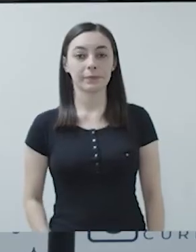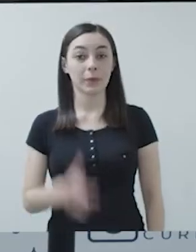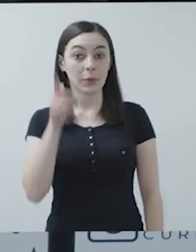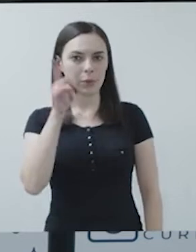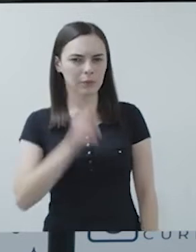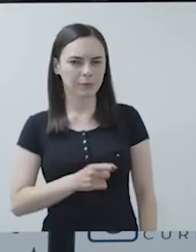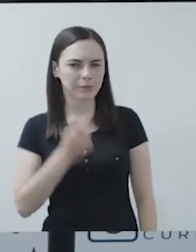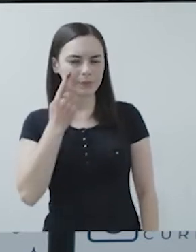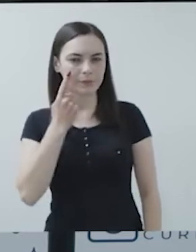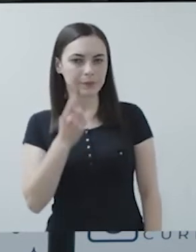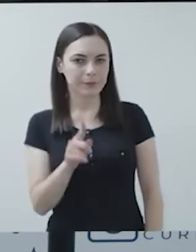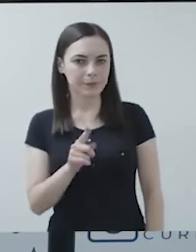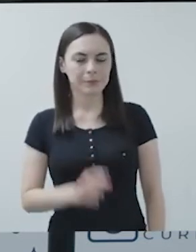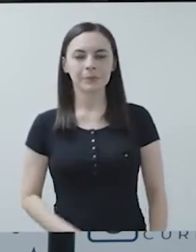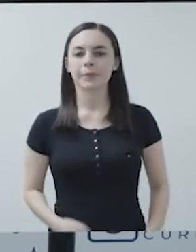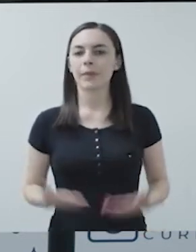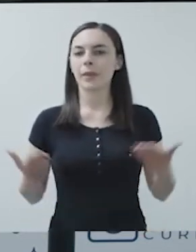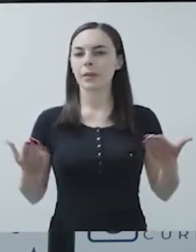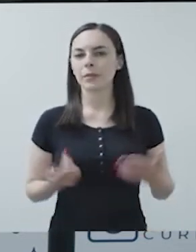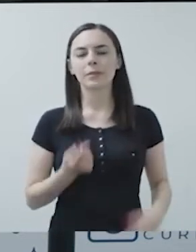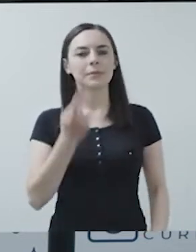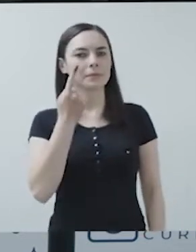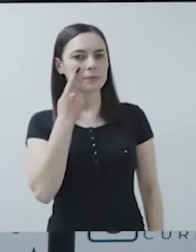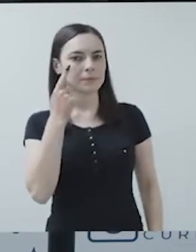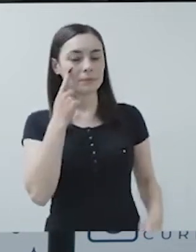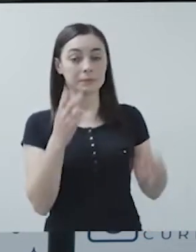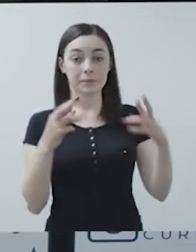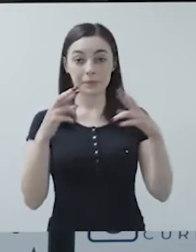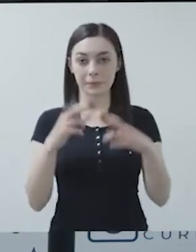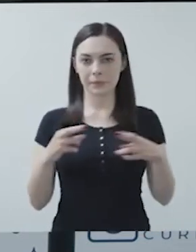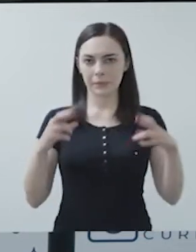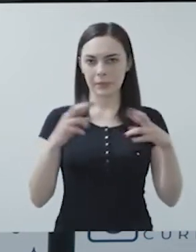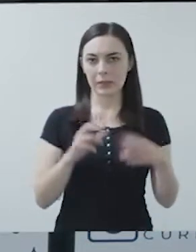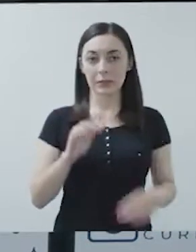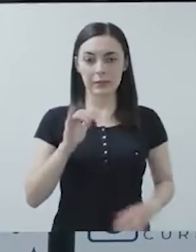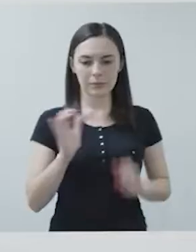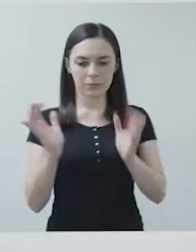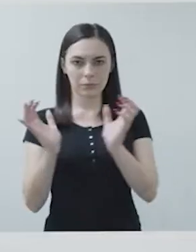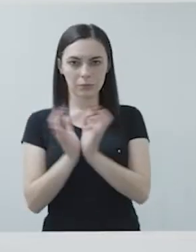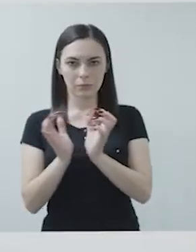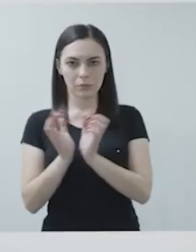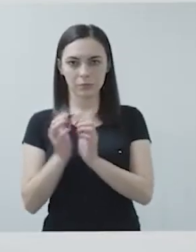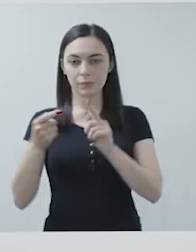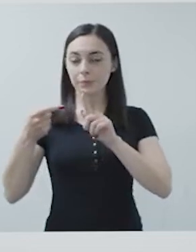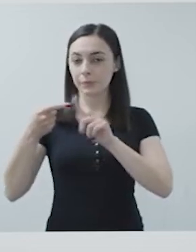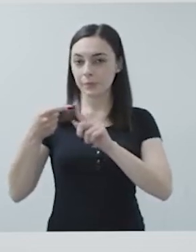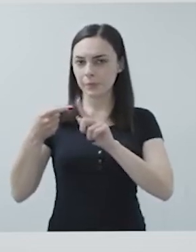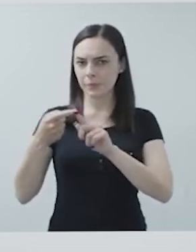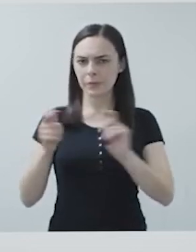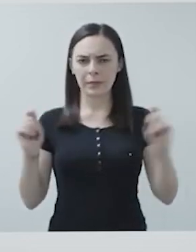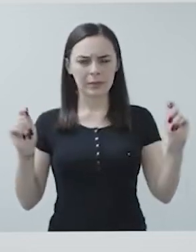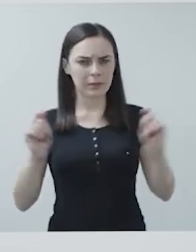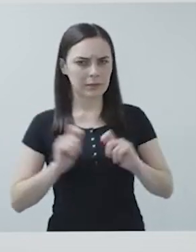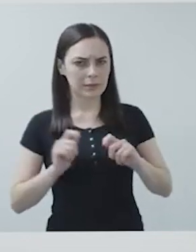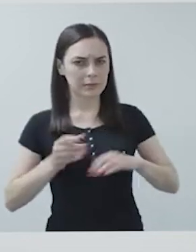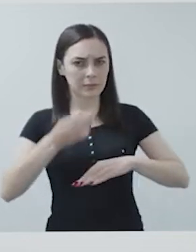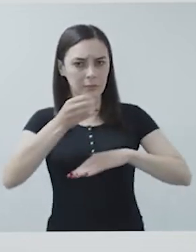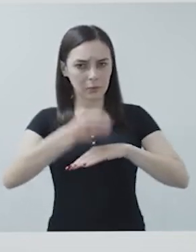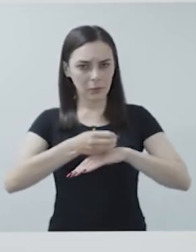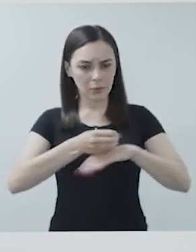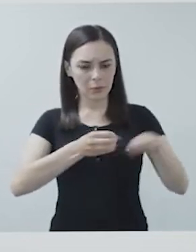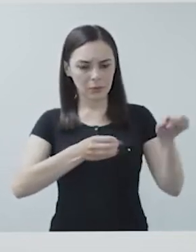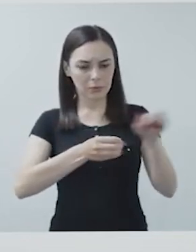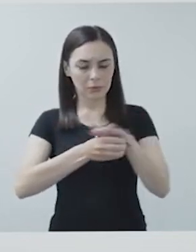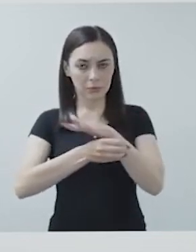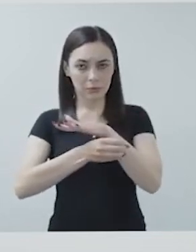Conseguiu descobrir? Então vamos olhar aqui. Se eu usar o conjunto número 1, será que eu consigo encher todo